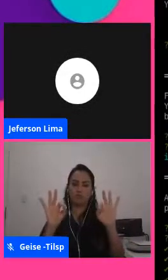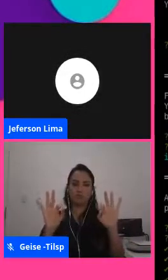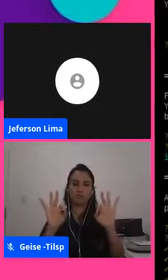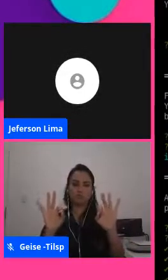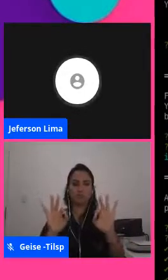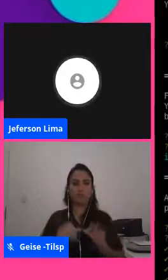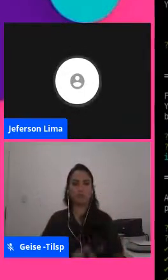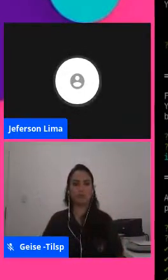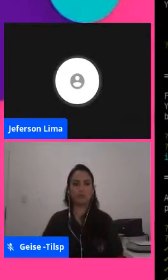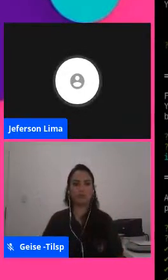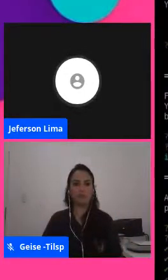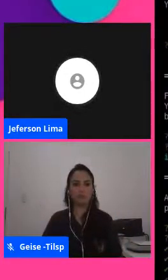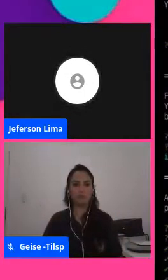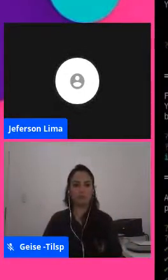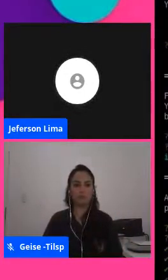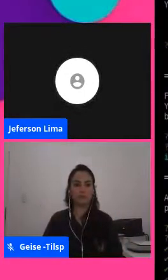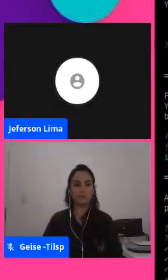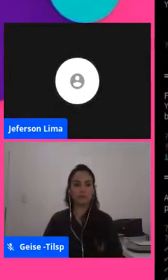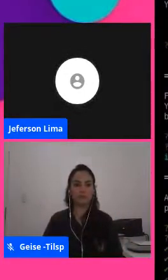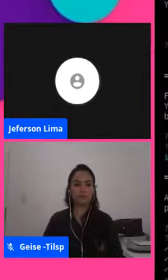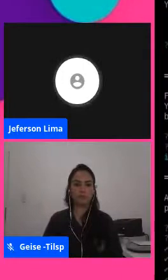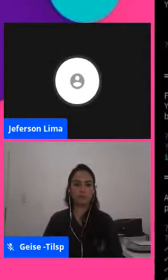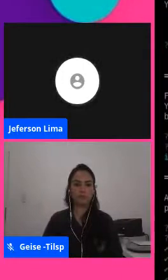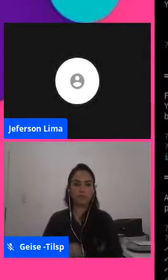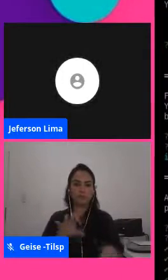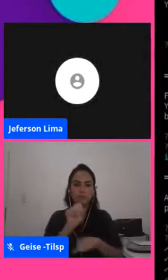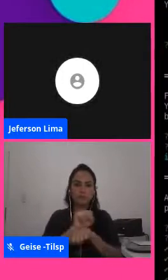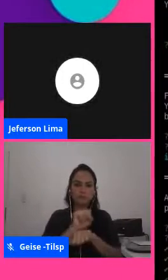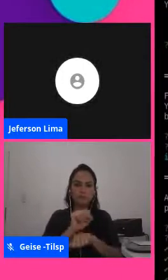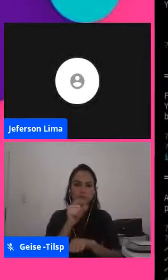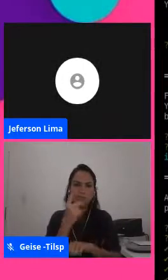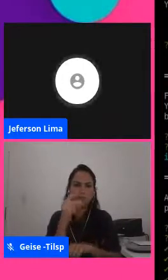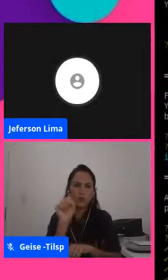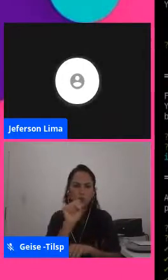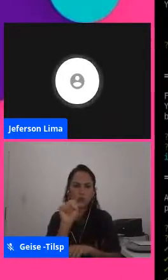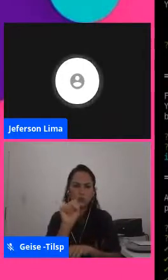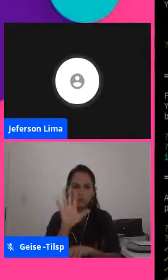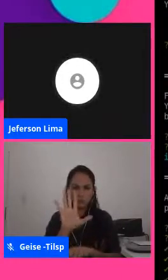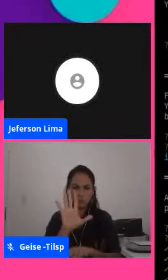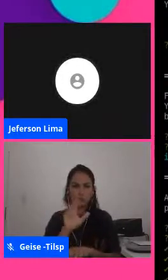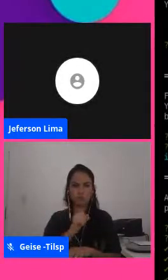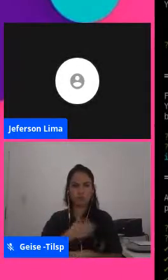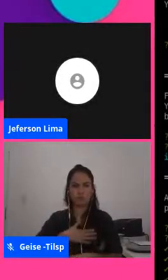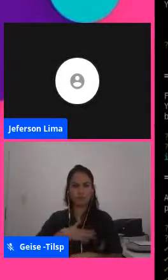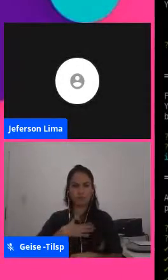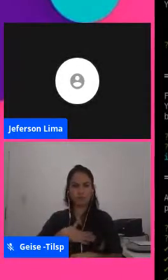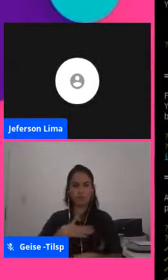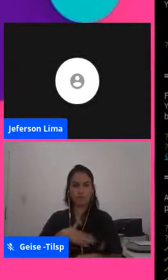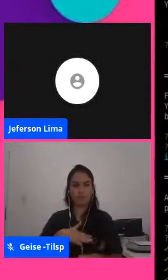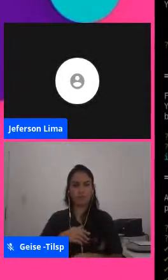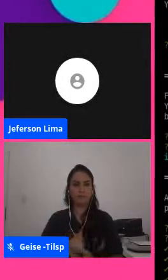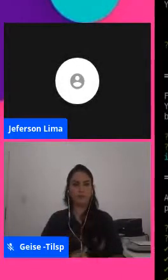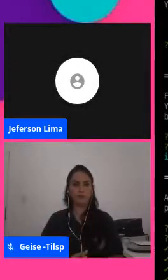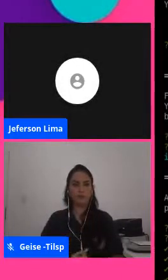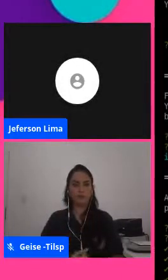Só um segundo. Apresentação include.